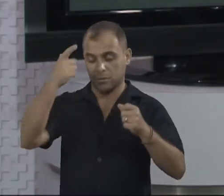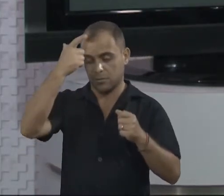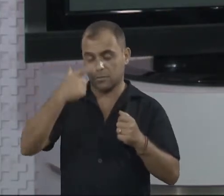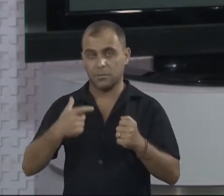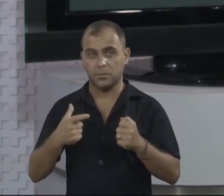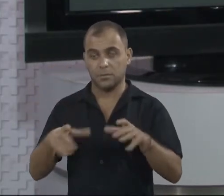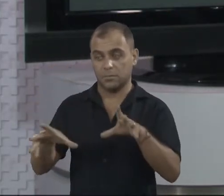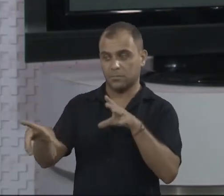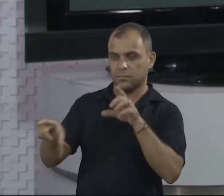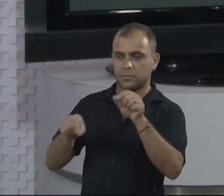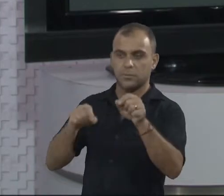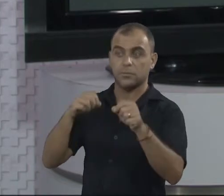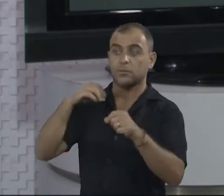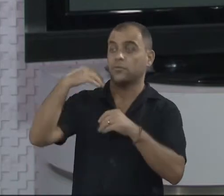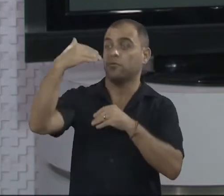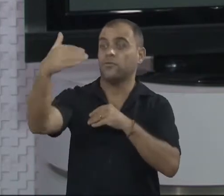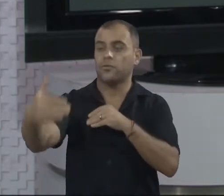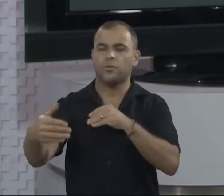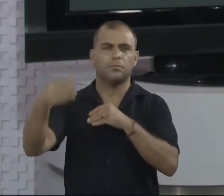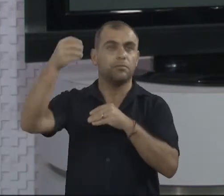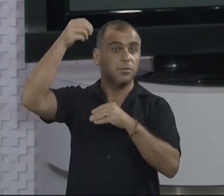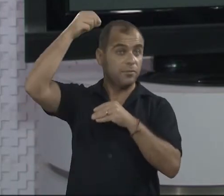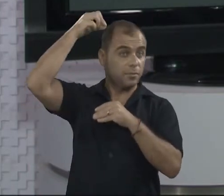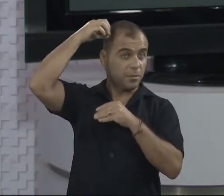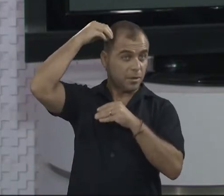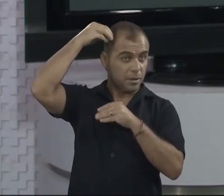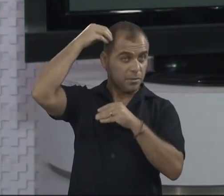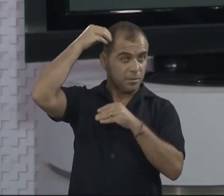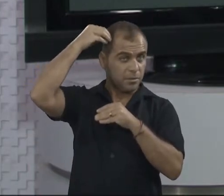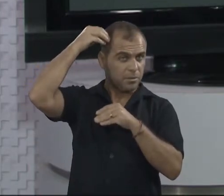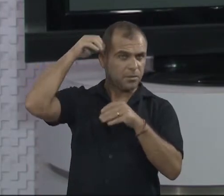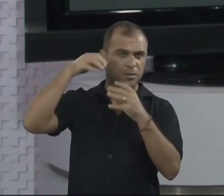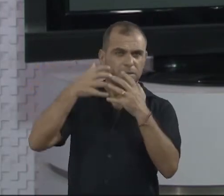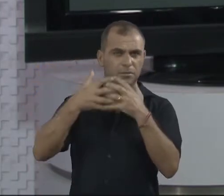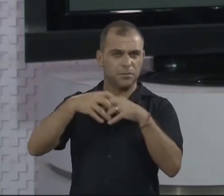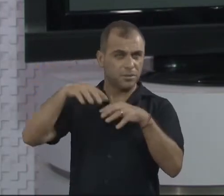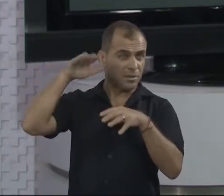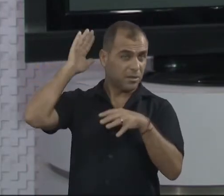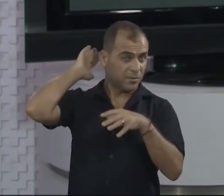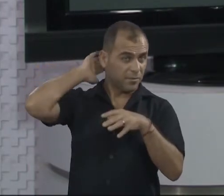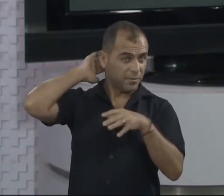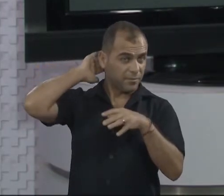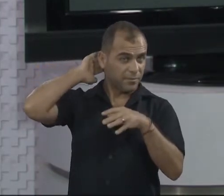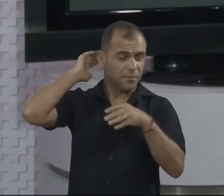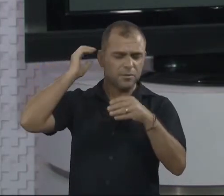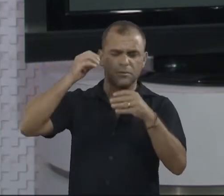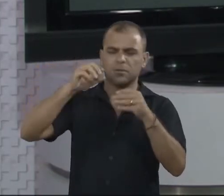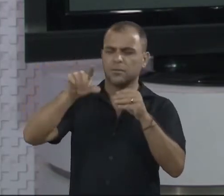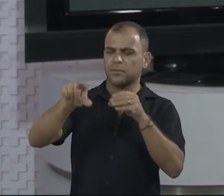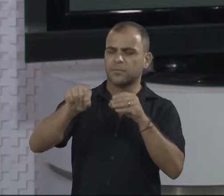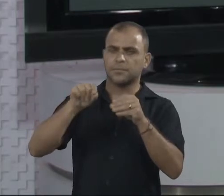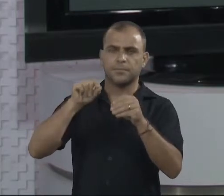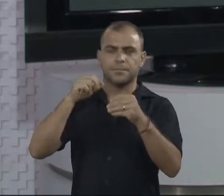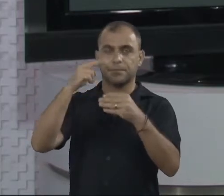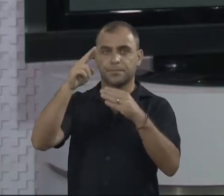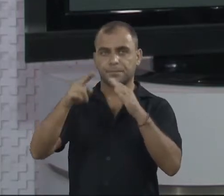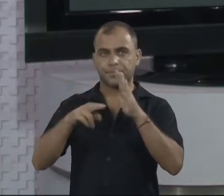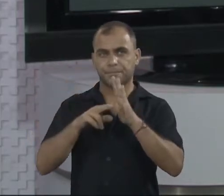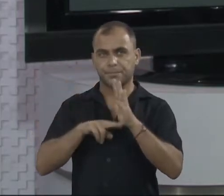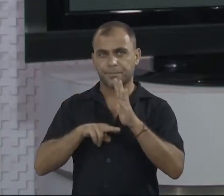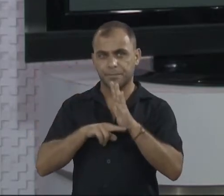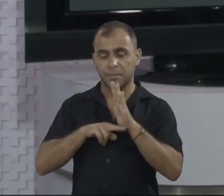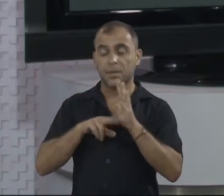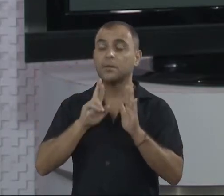estímulos externos para a nossa cabeça lá, para o nosso encéfalo, para ele analisar tudo e depois gerar